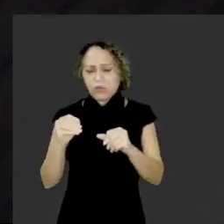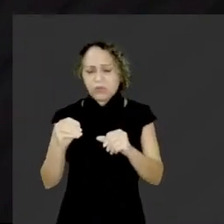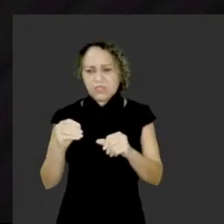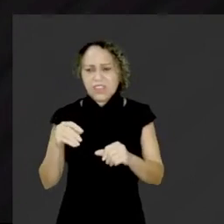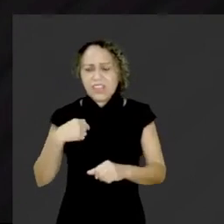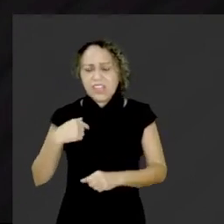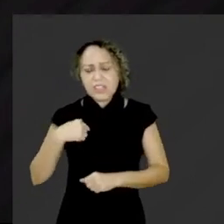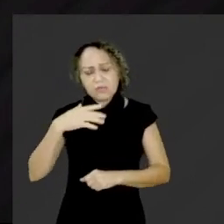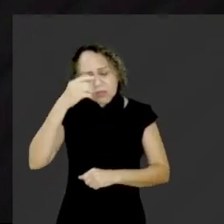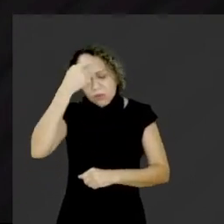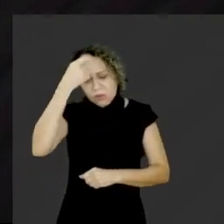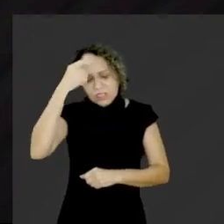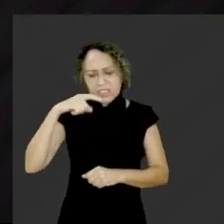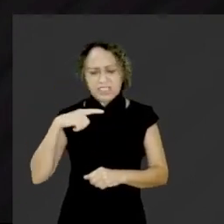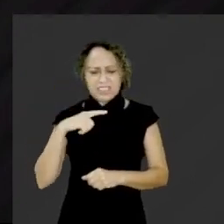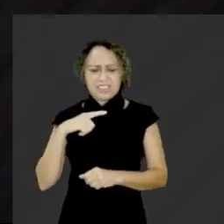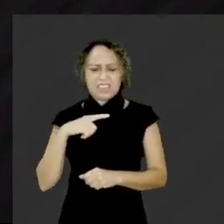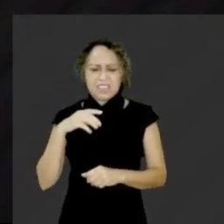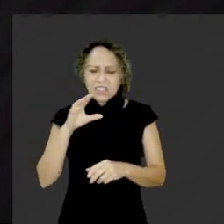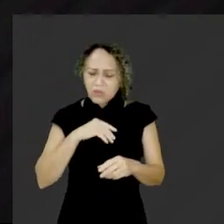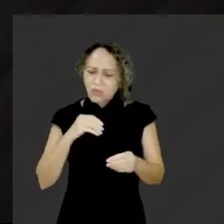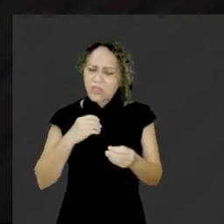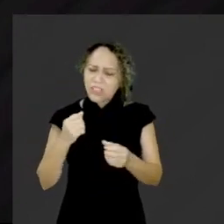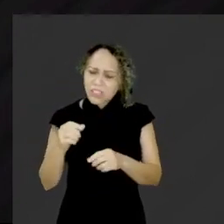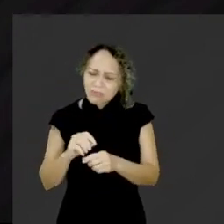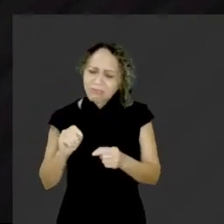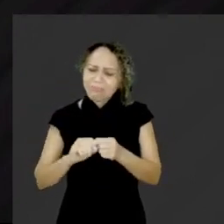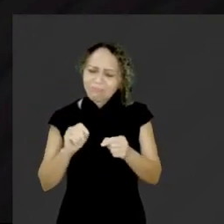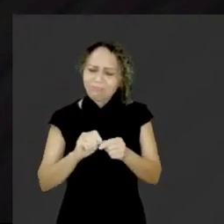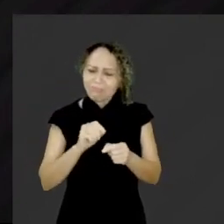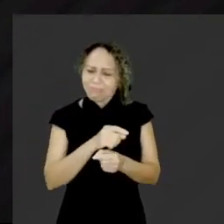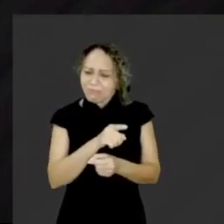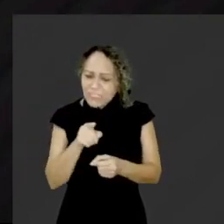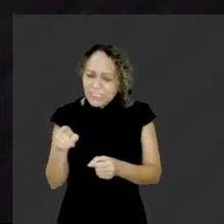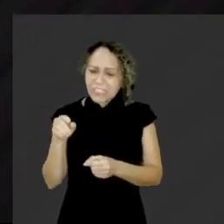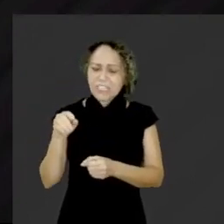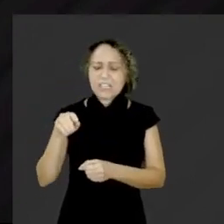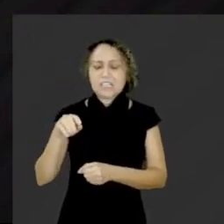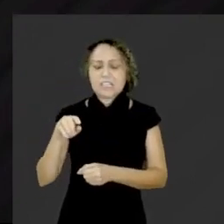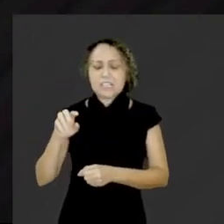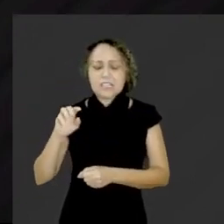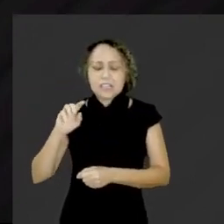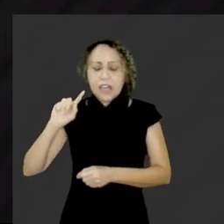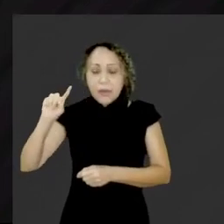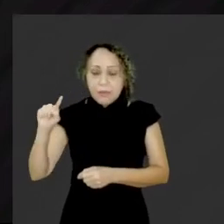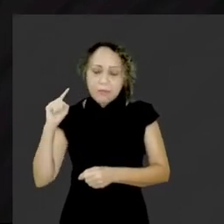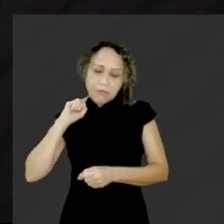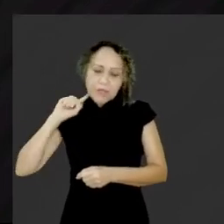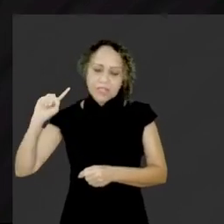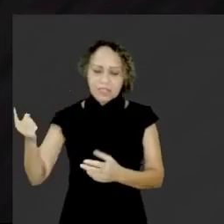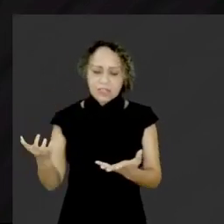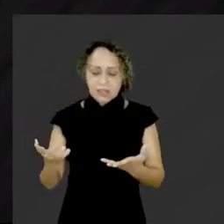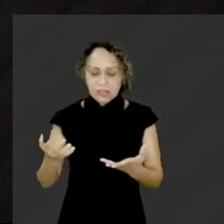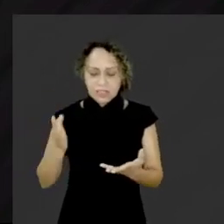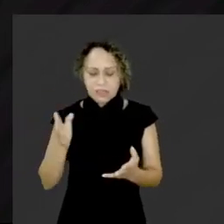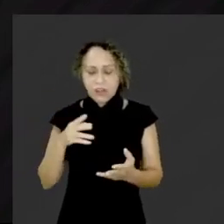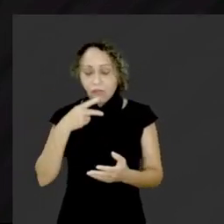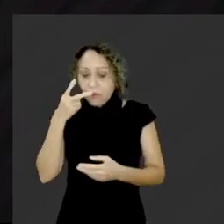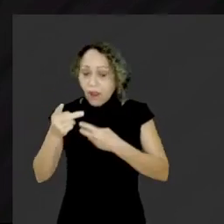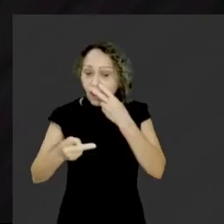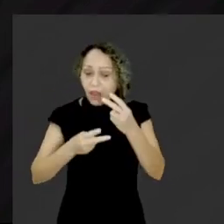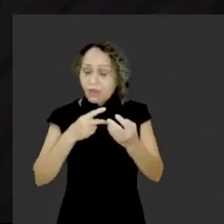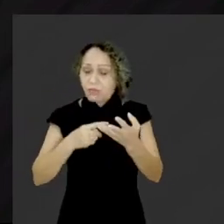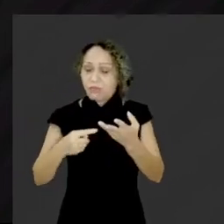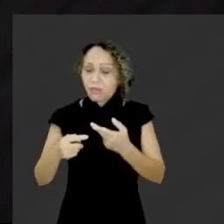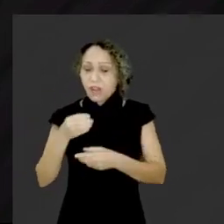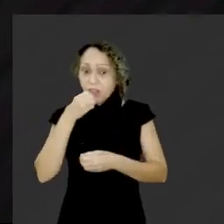pertença, para a gente decidir quais são as obras de infraestrutura mais necessárias em cada estado,